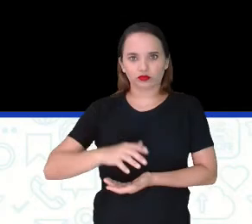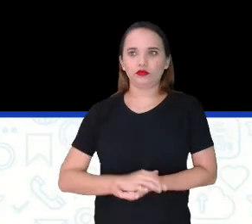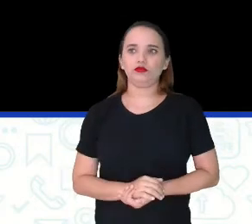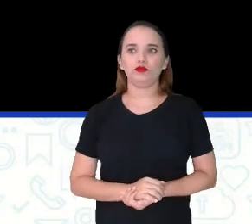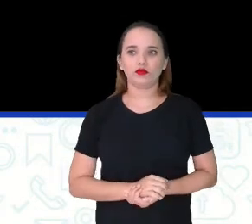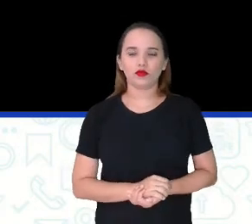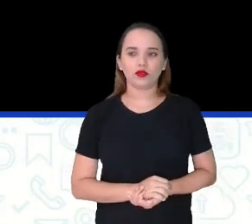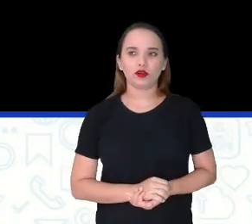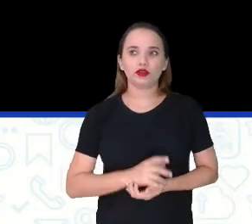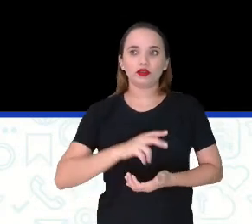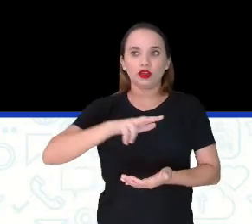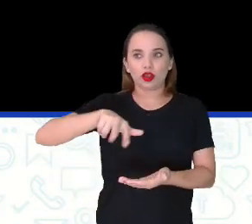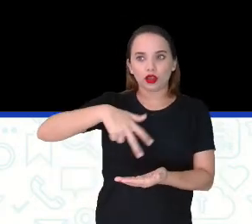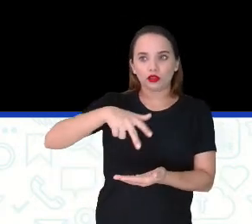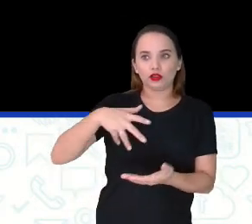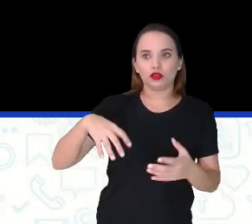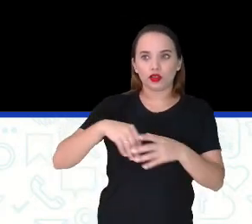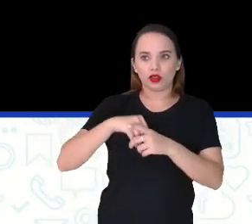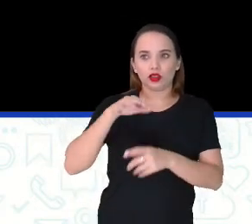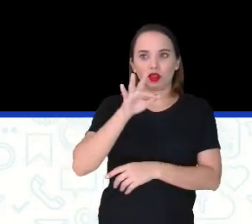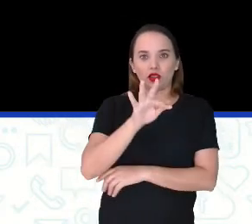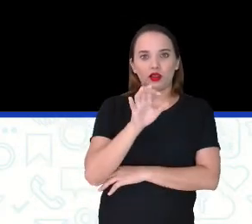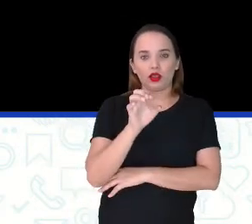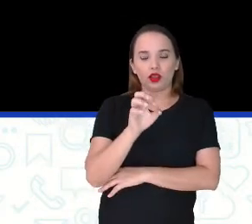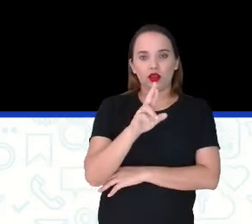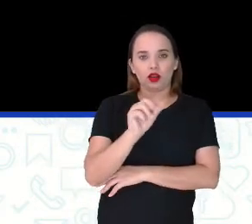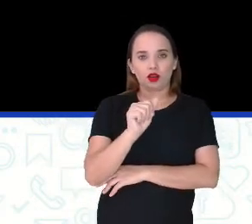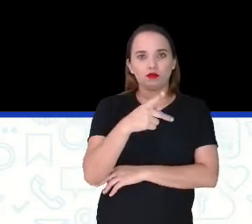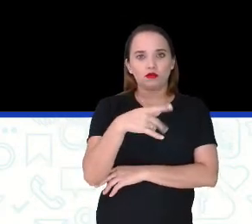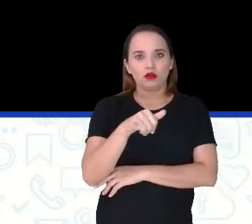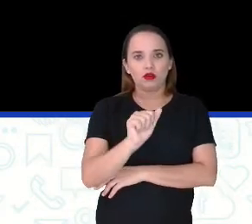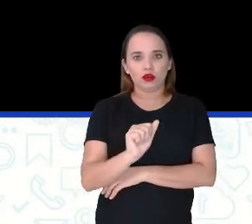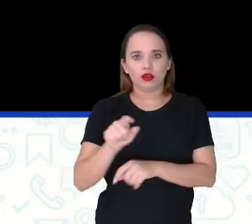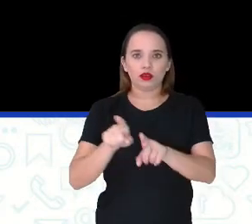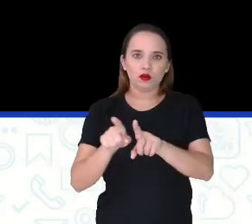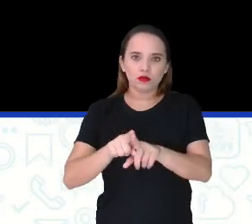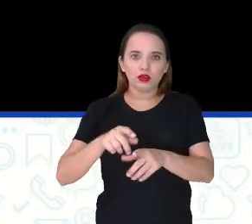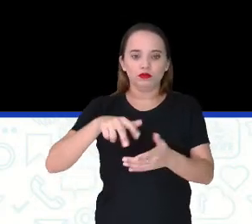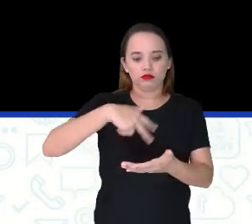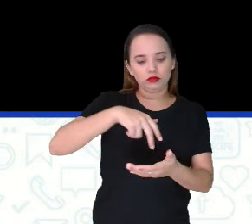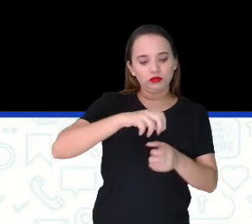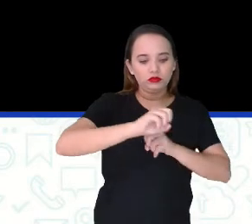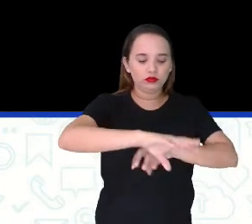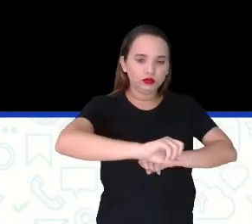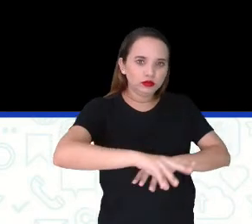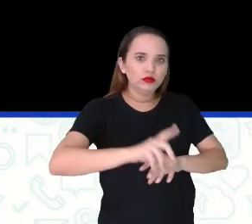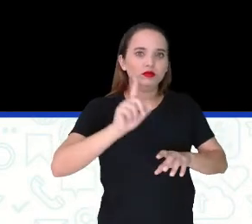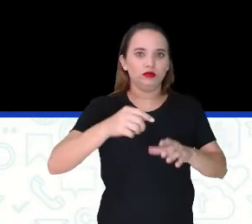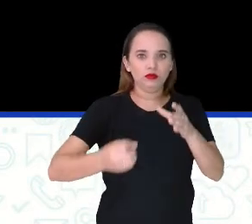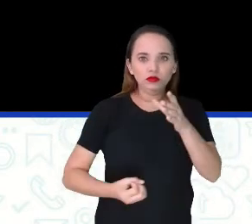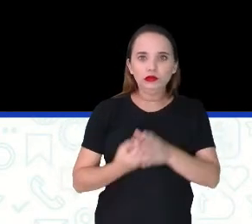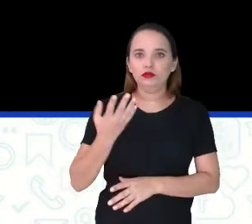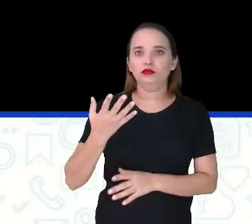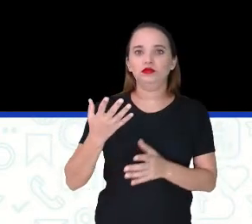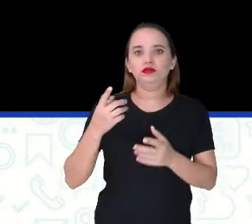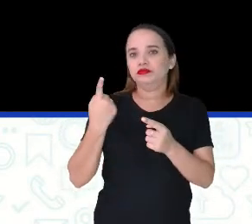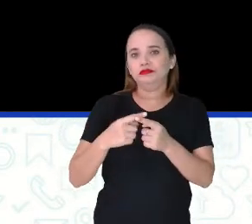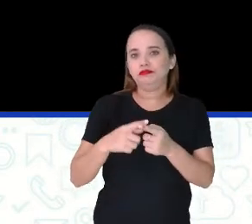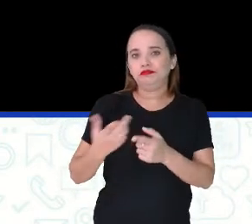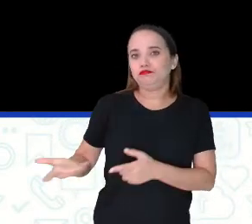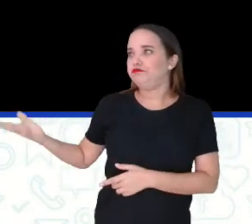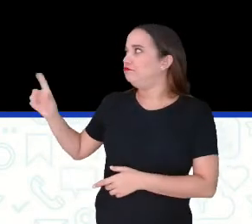a dança terapia e a dança educativa foram criadas aí graças a